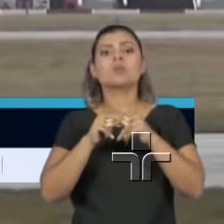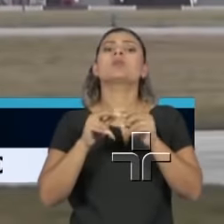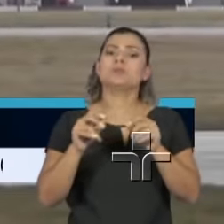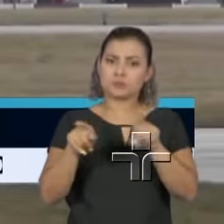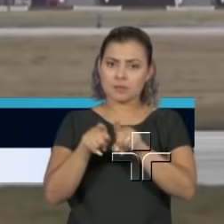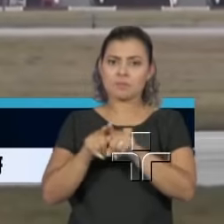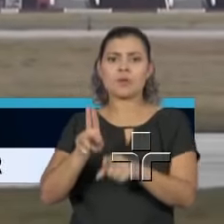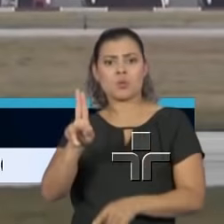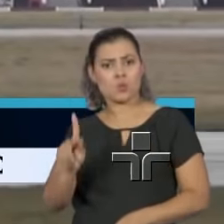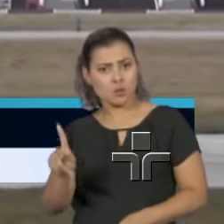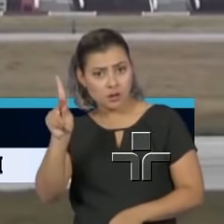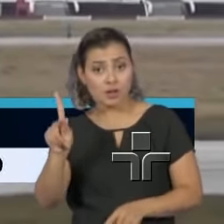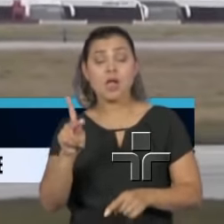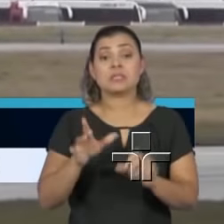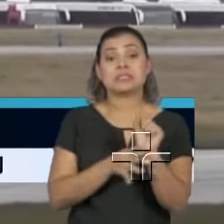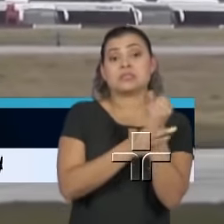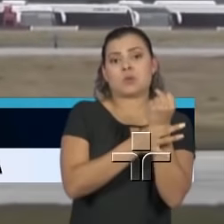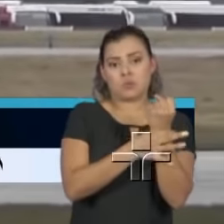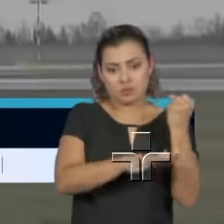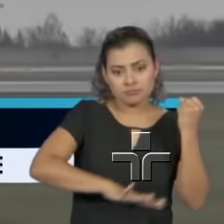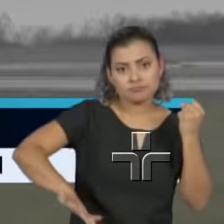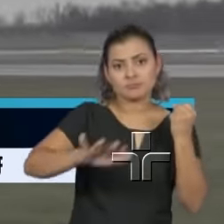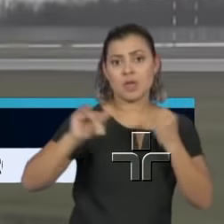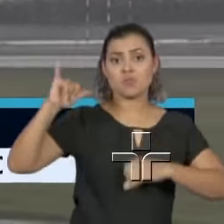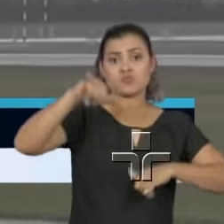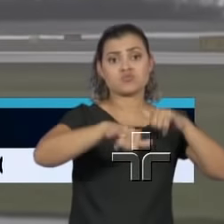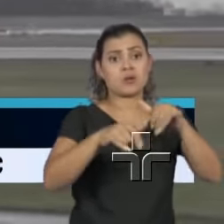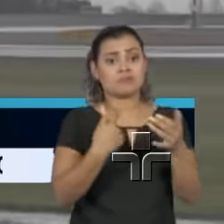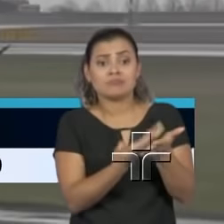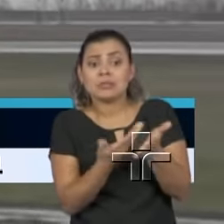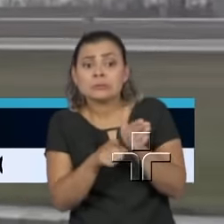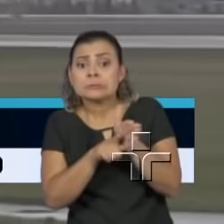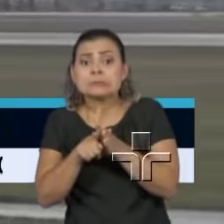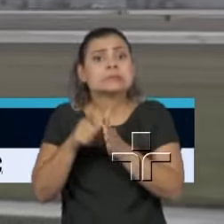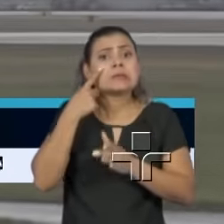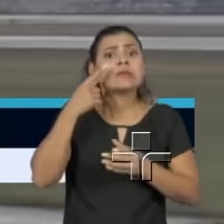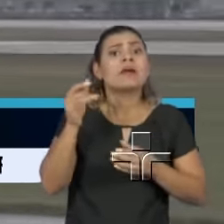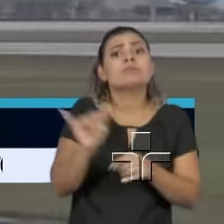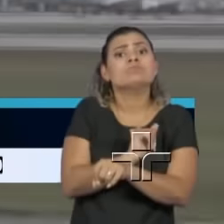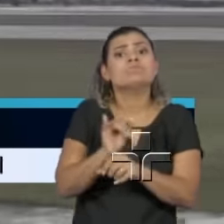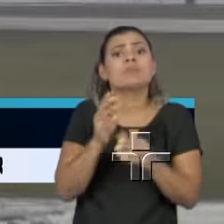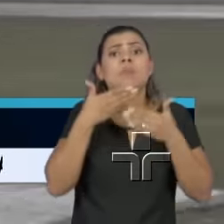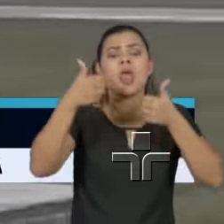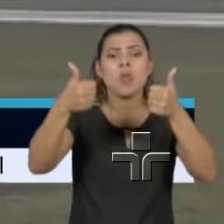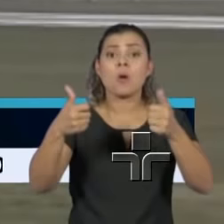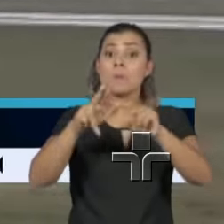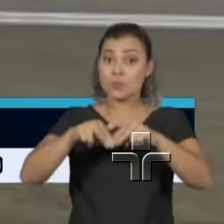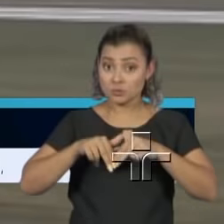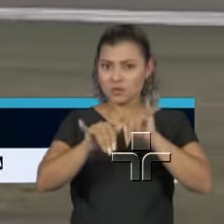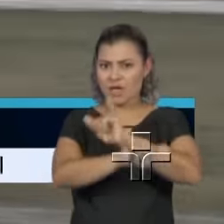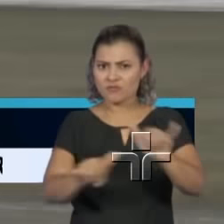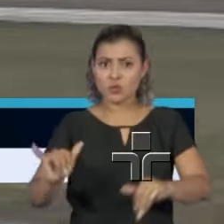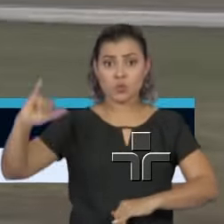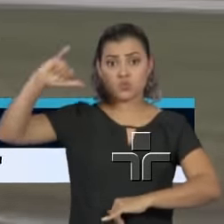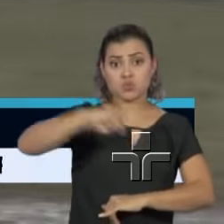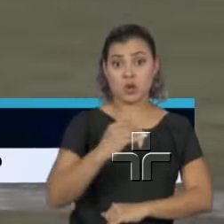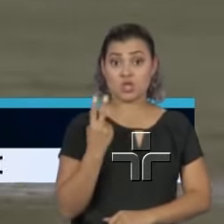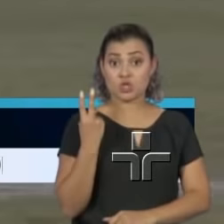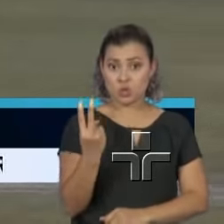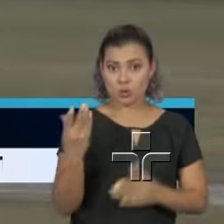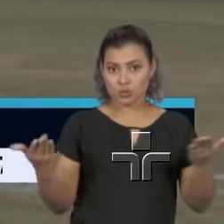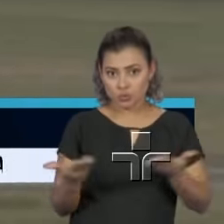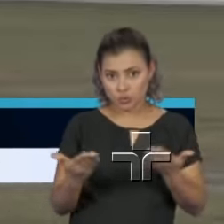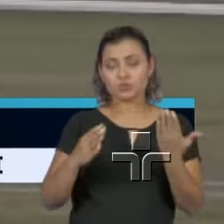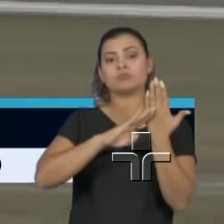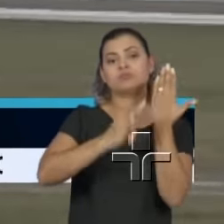Segurança na Aviação estuda a situação. No Brasil, o porta-voz da Emirates Emirates informou que 2 voos de hoje, um de